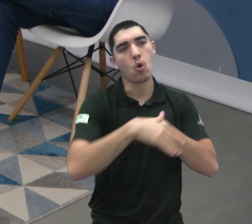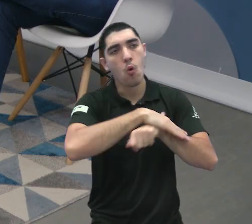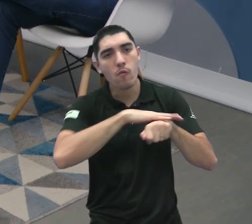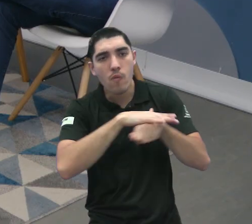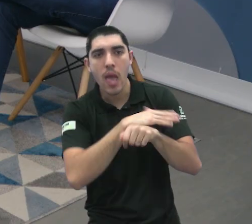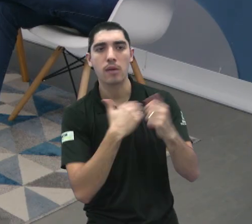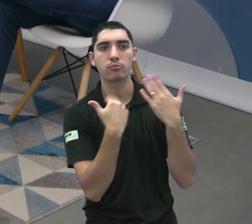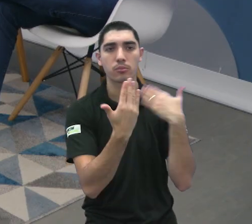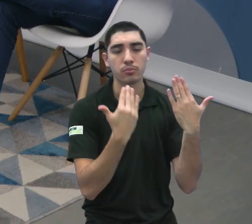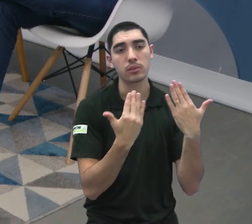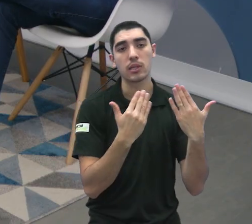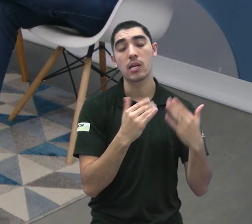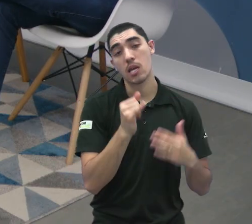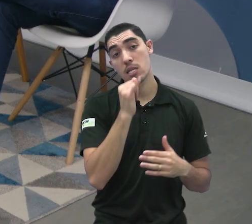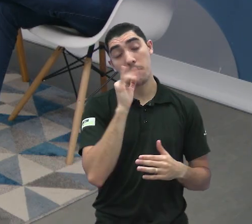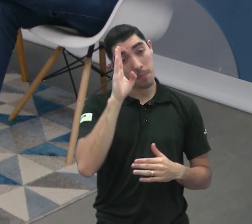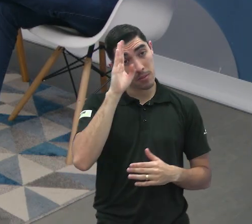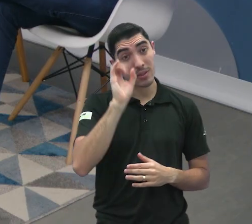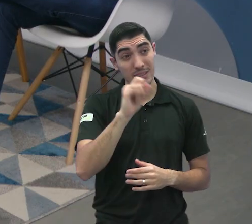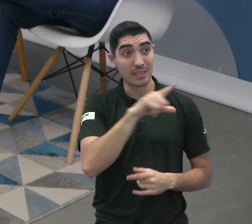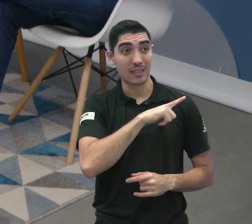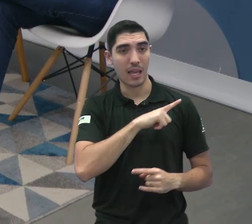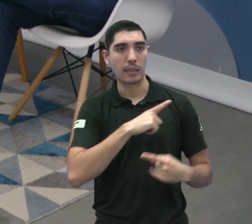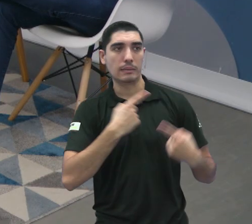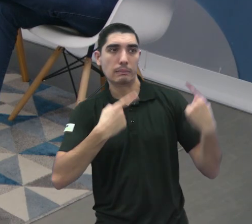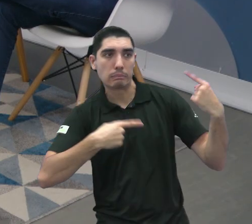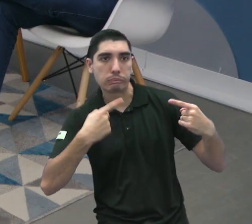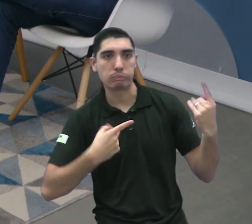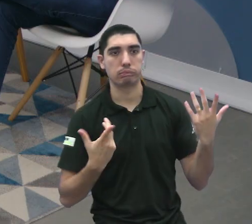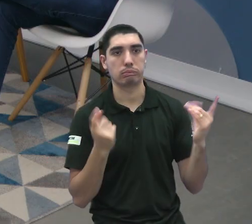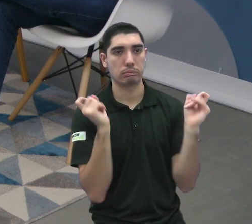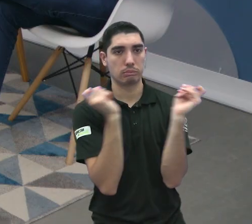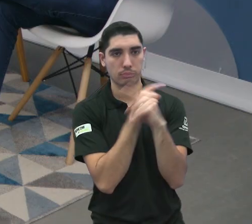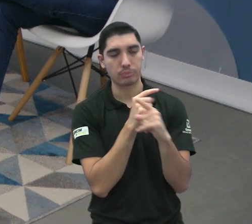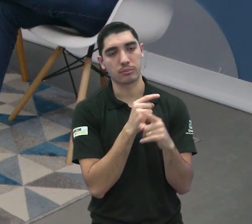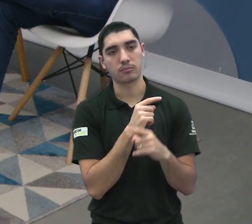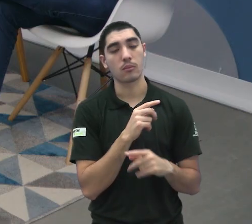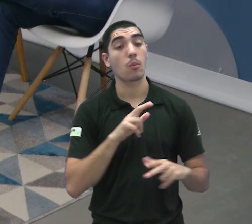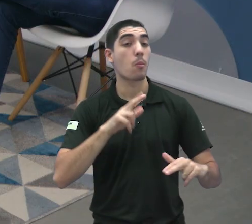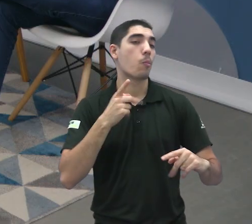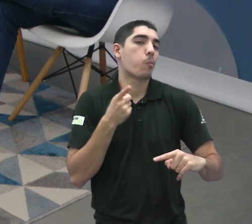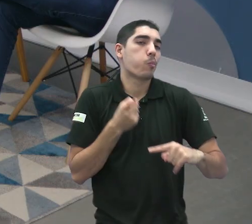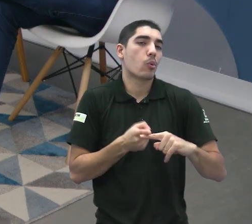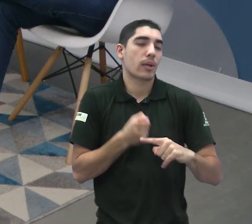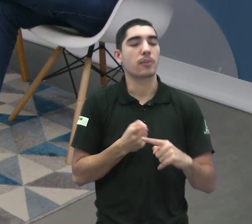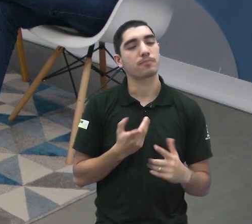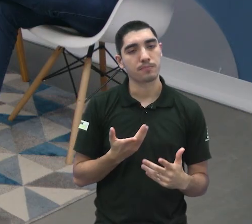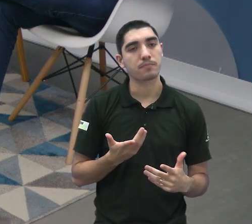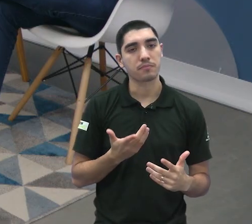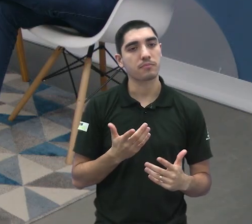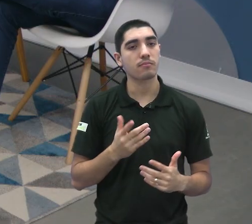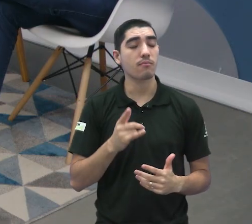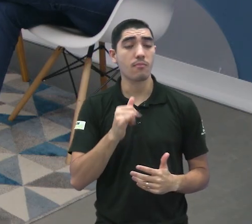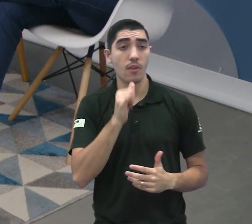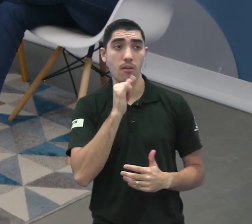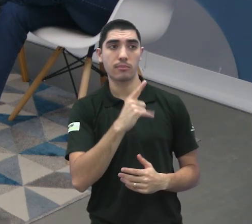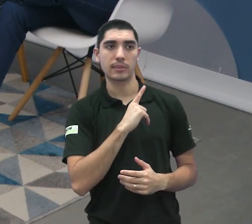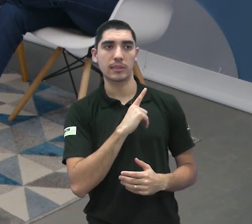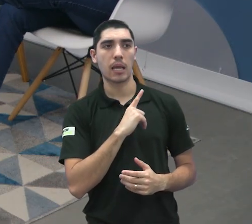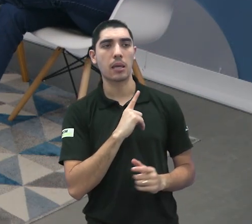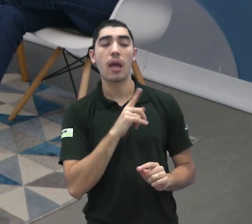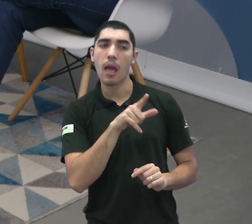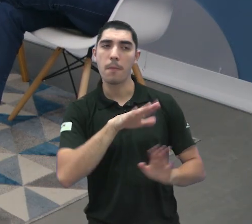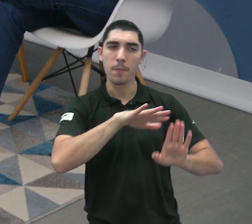assuntos, principalmente quando se trata de conflitos. Se a gente pensar que ele pode ter uma justificativa, uma motivação, às